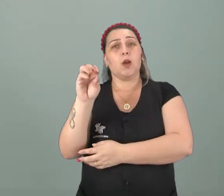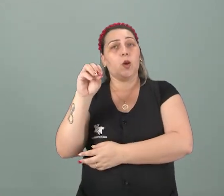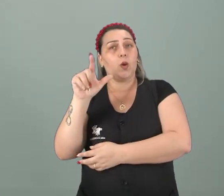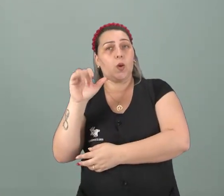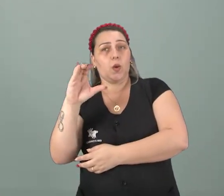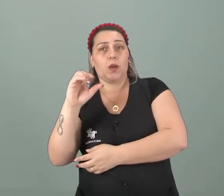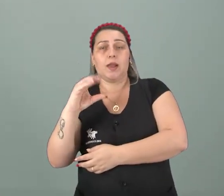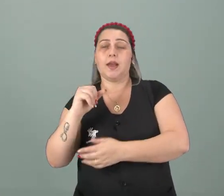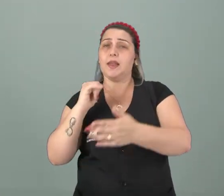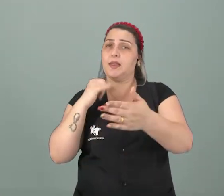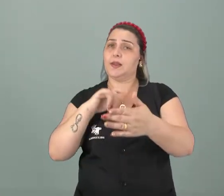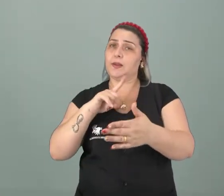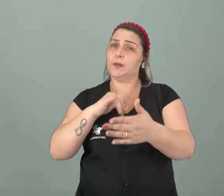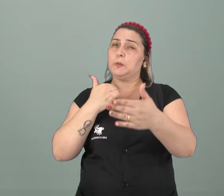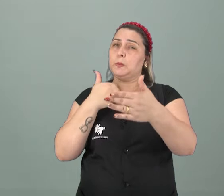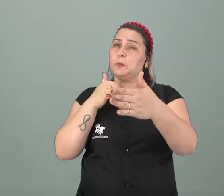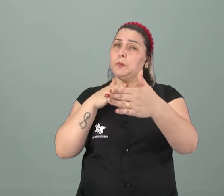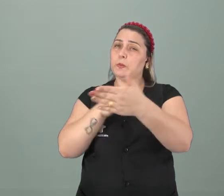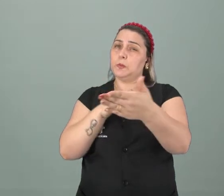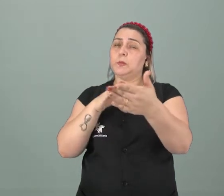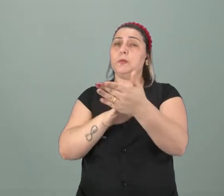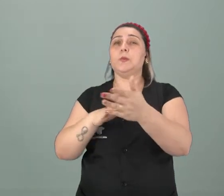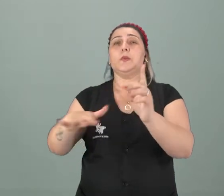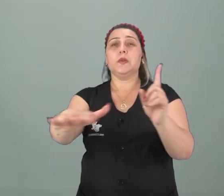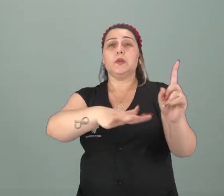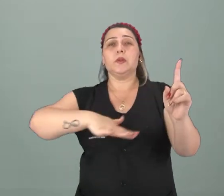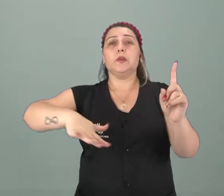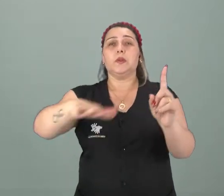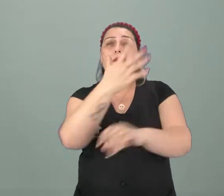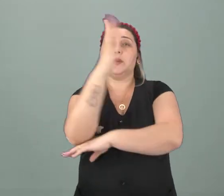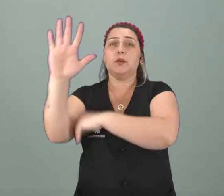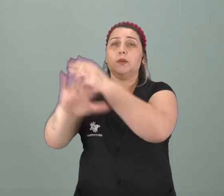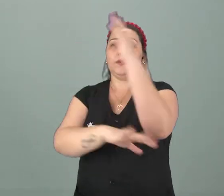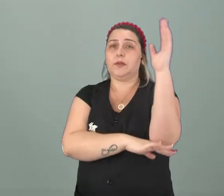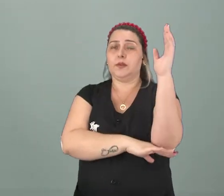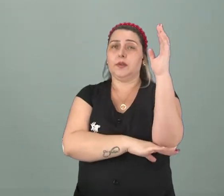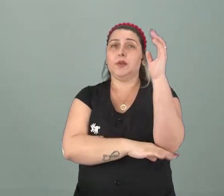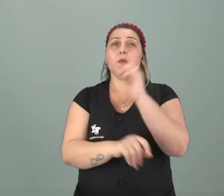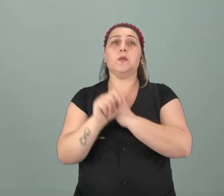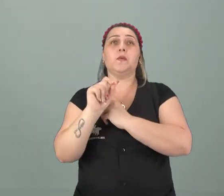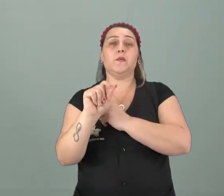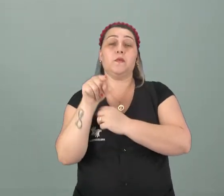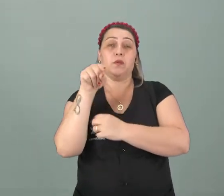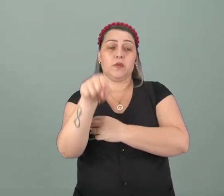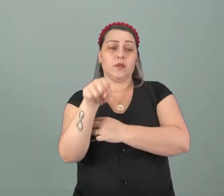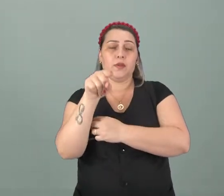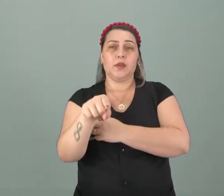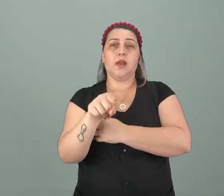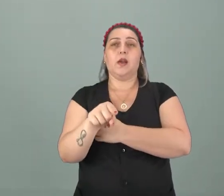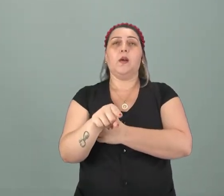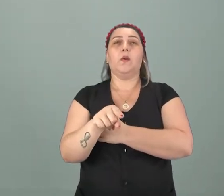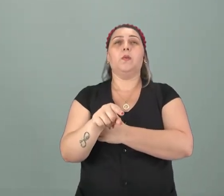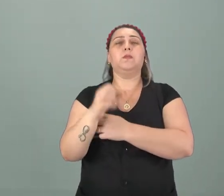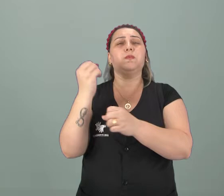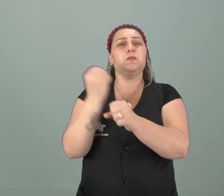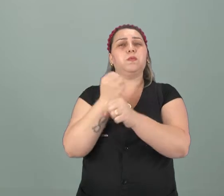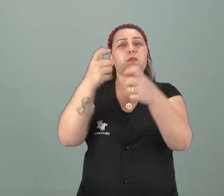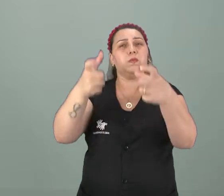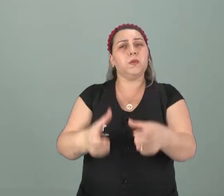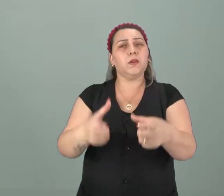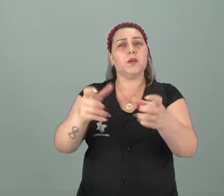tem impactos ambientais e sociais. Tá? O impacto social é que quando você instala um parque eólico em